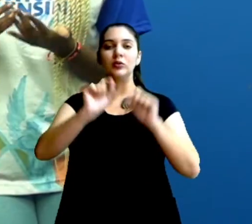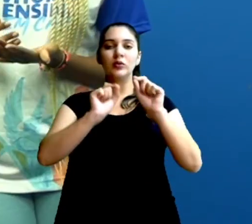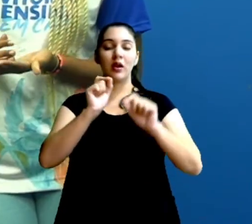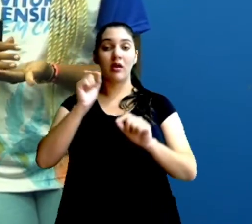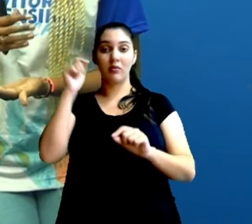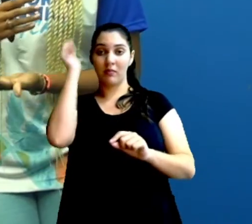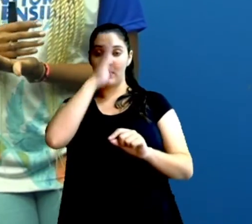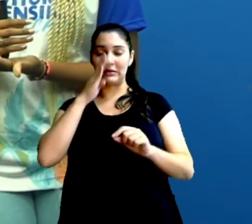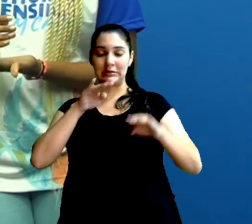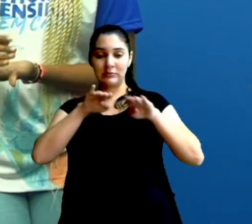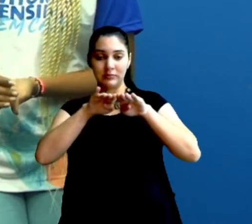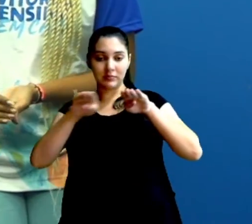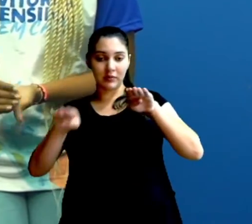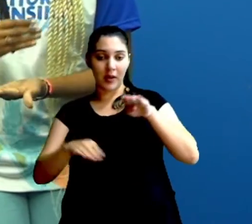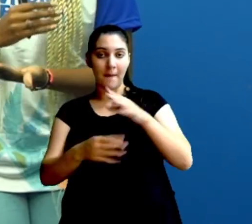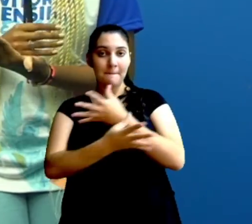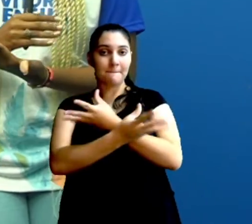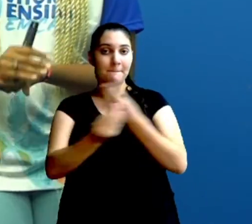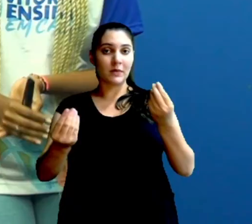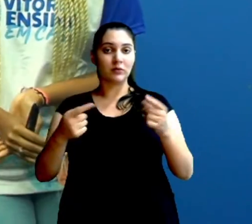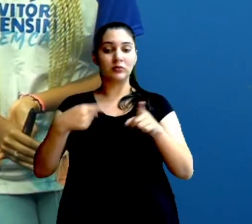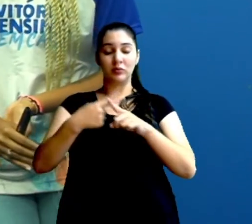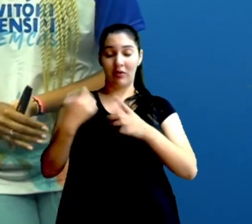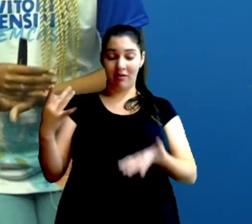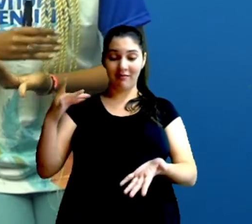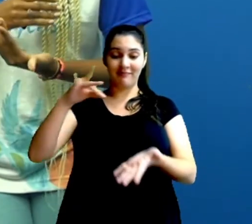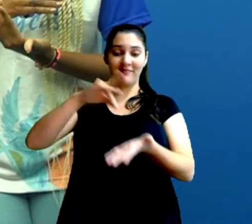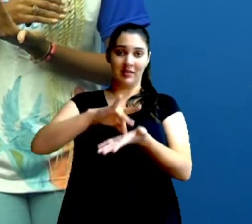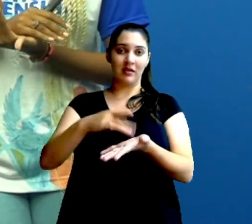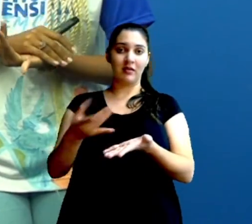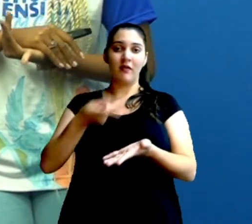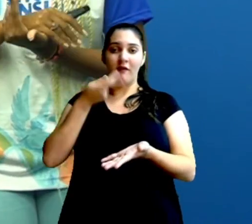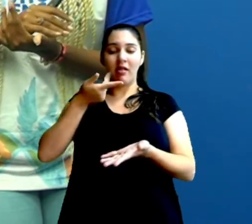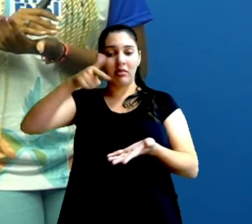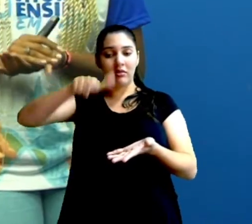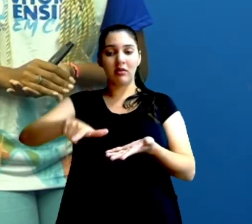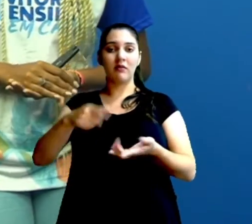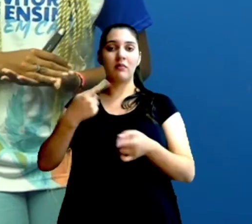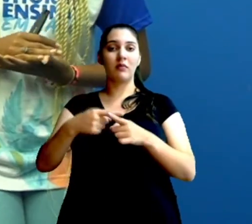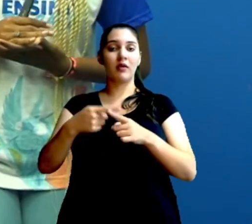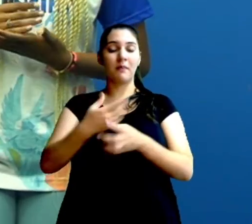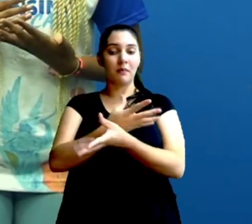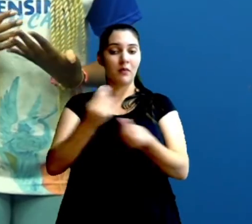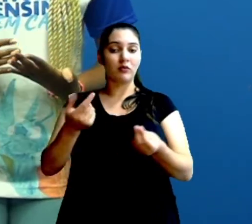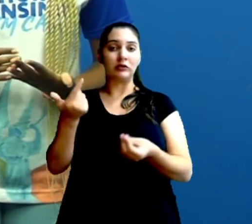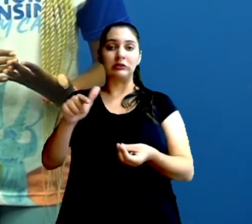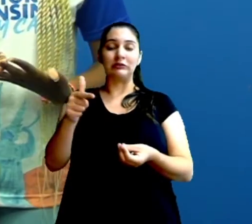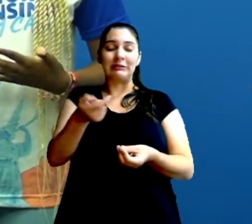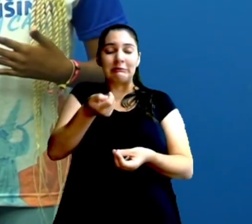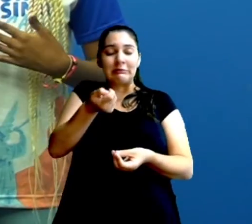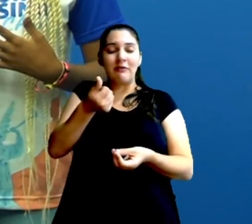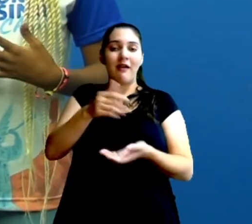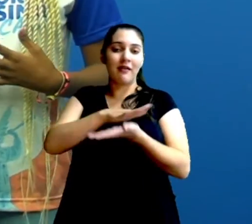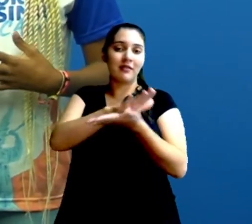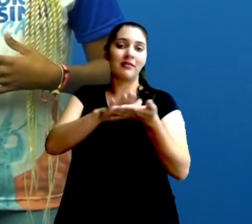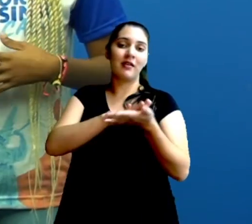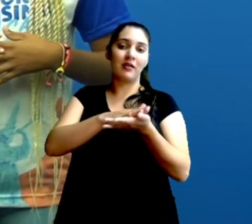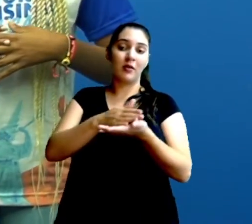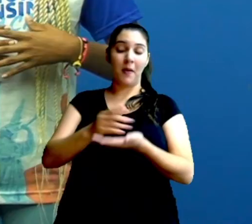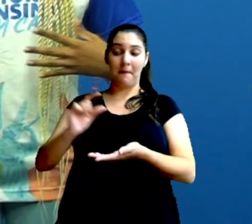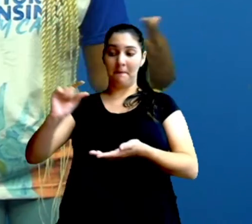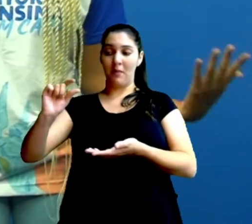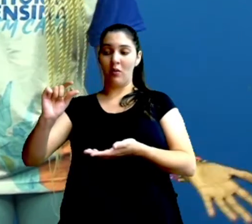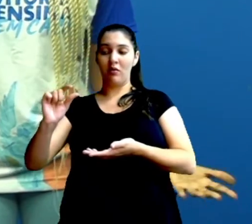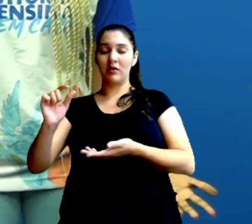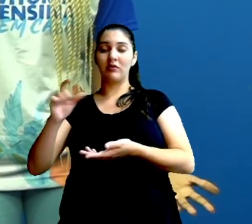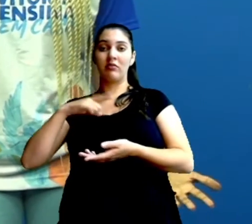onde muitos, vou falar isso de novo porque é a realidade, onde muitos não têm quase nada e poucos